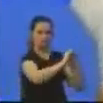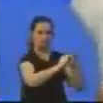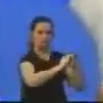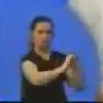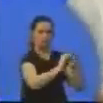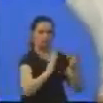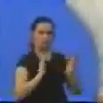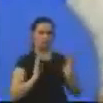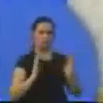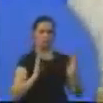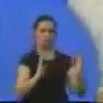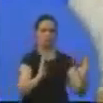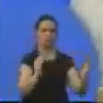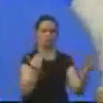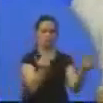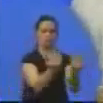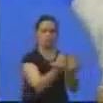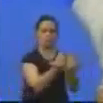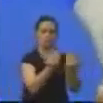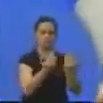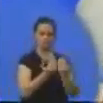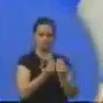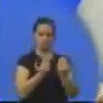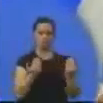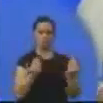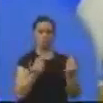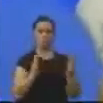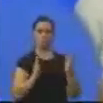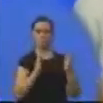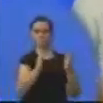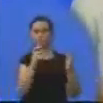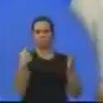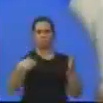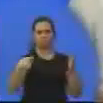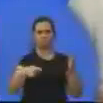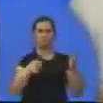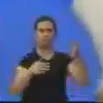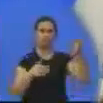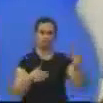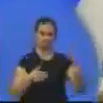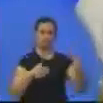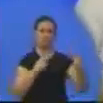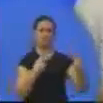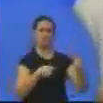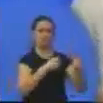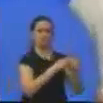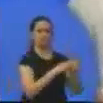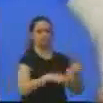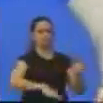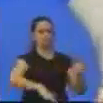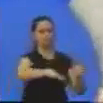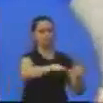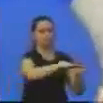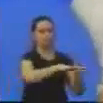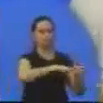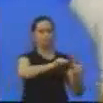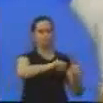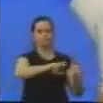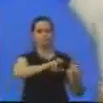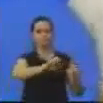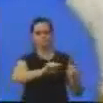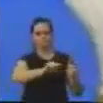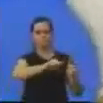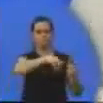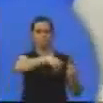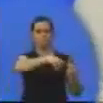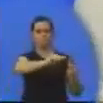quero determinar as dimensões do terreno para que se tenha área máxima. Então, vamos ver a